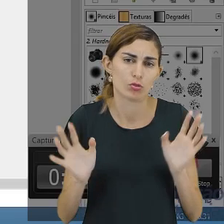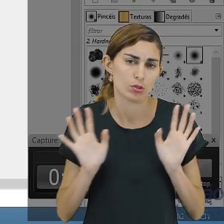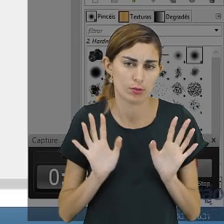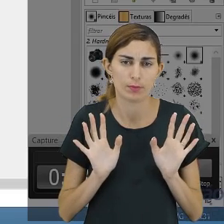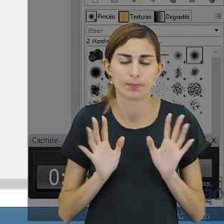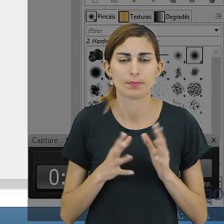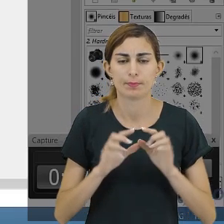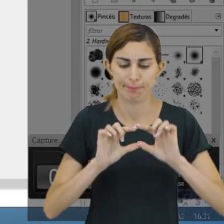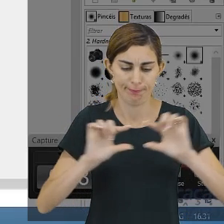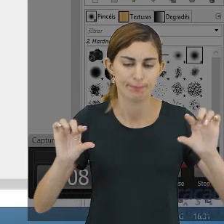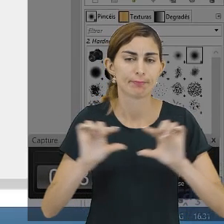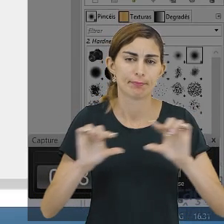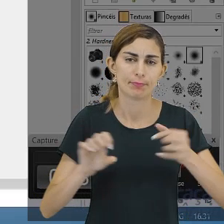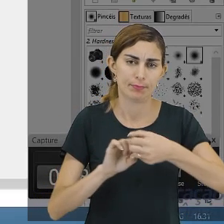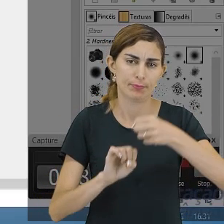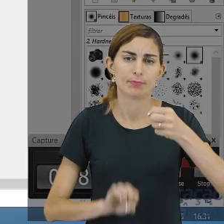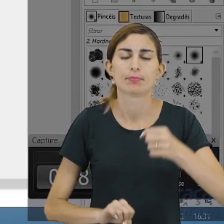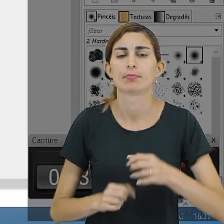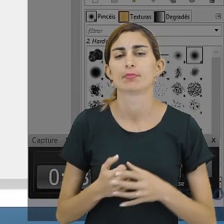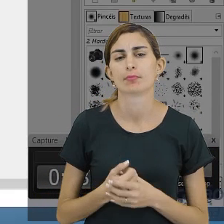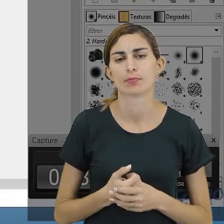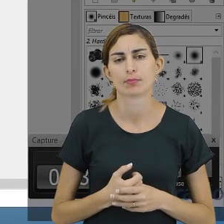ela.